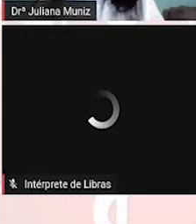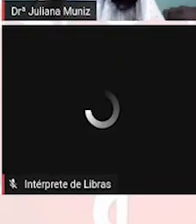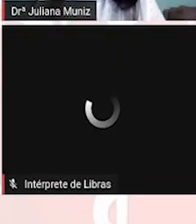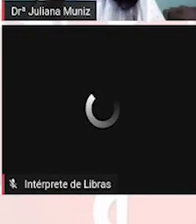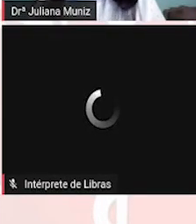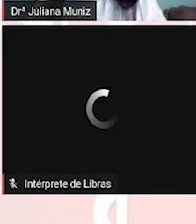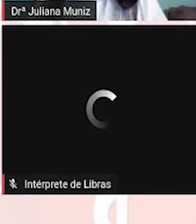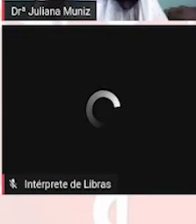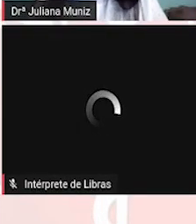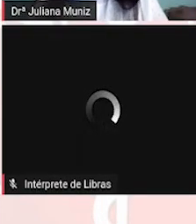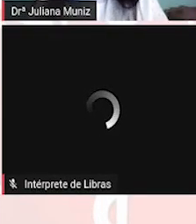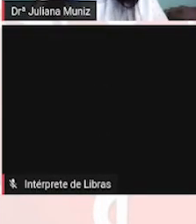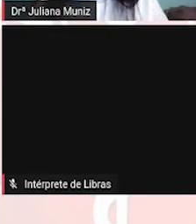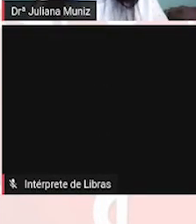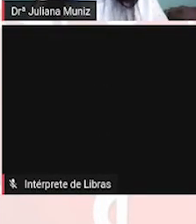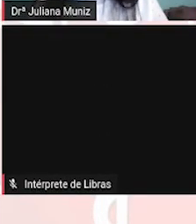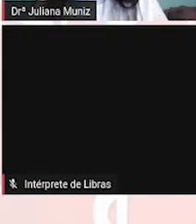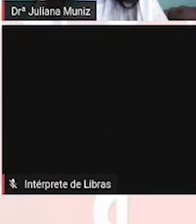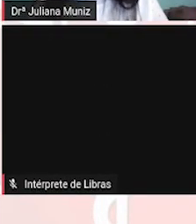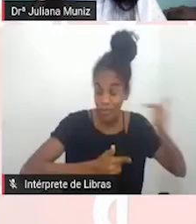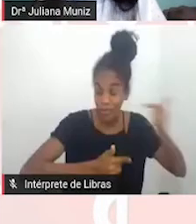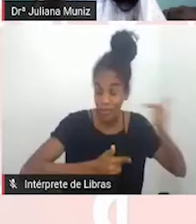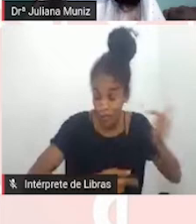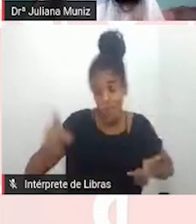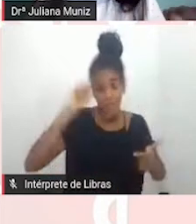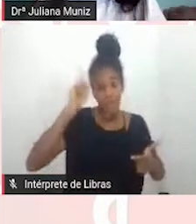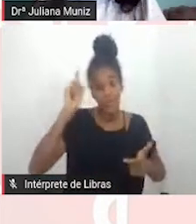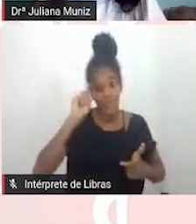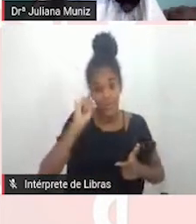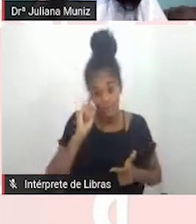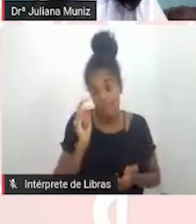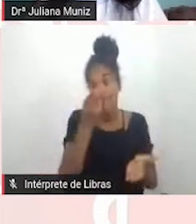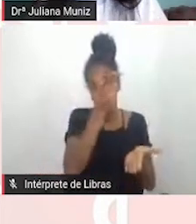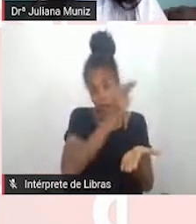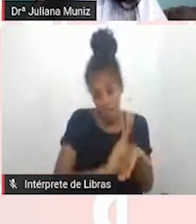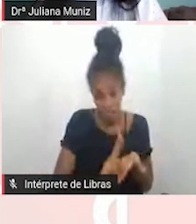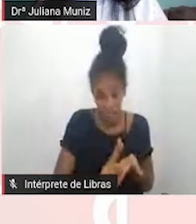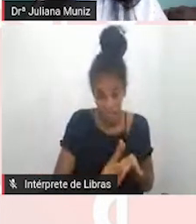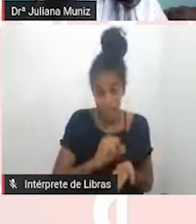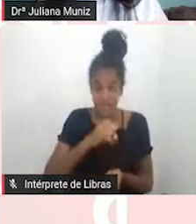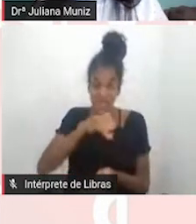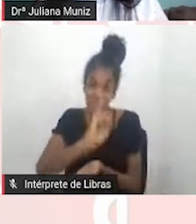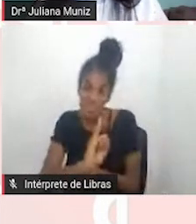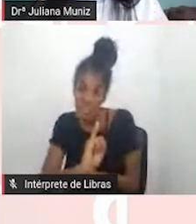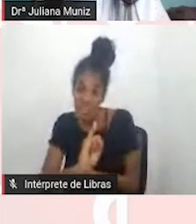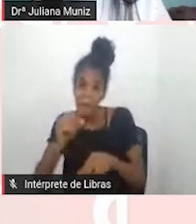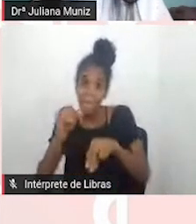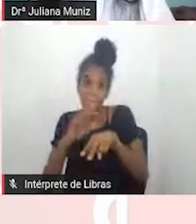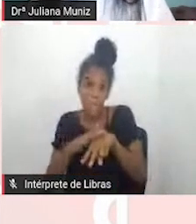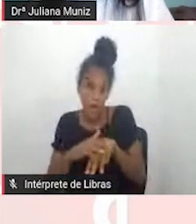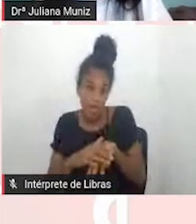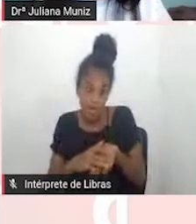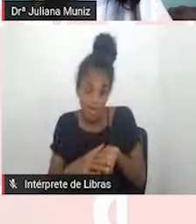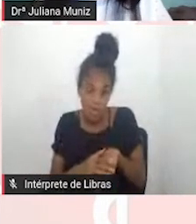melhora. Se esses pacientes já iam melhorar a despeito da hidroxicloroquina, não sabemos. Mas que eles dizem que